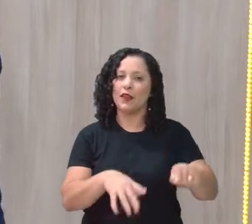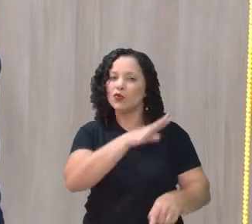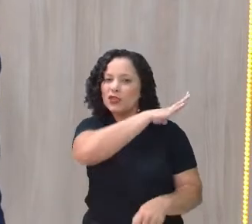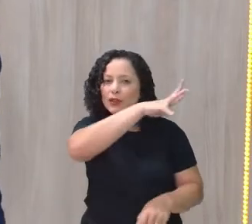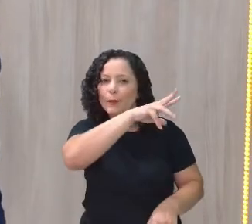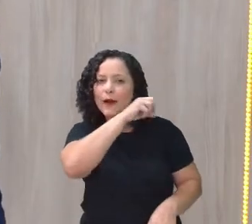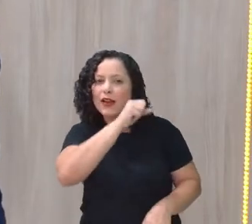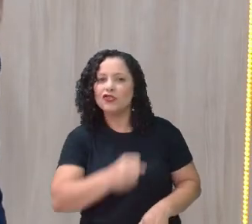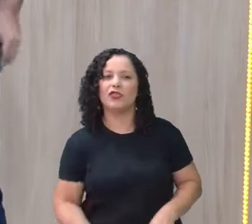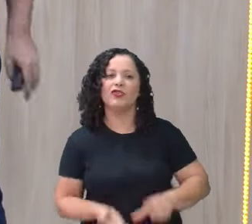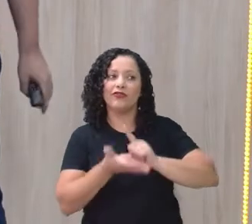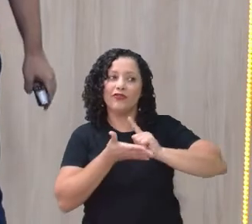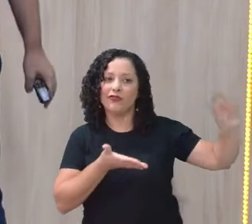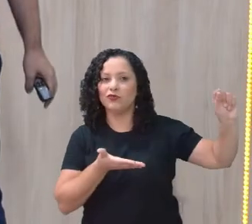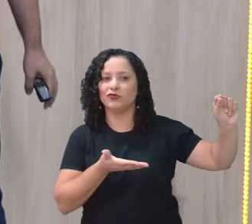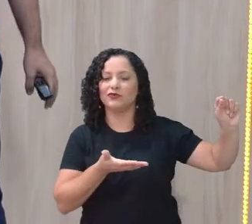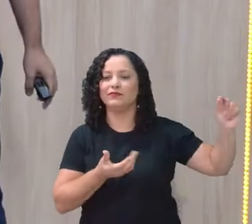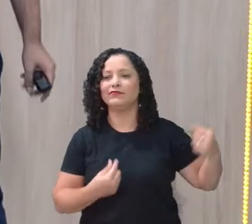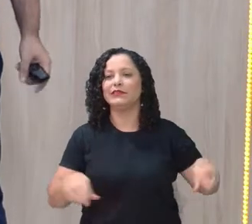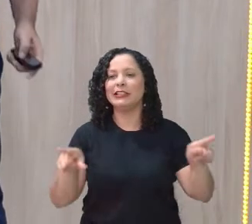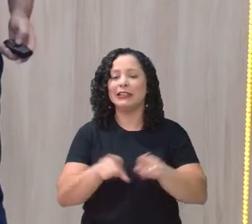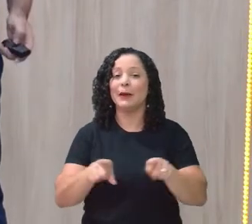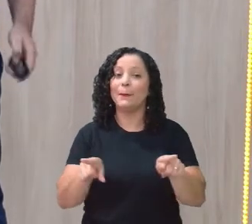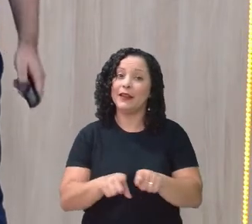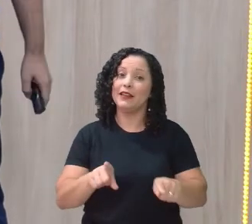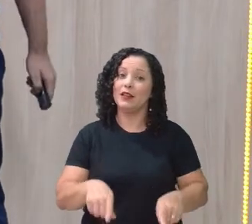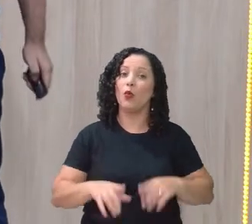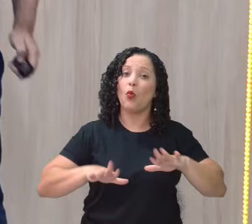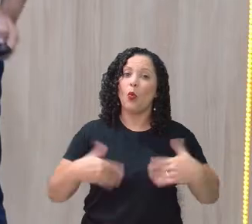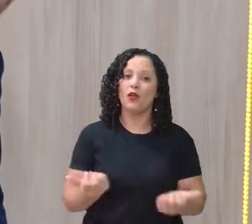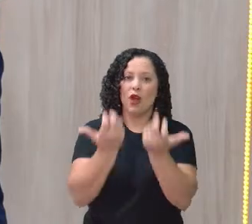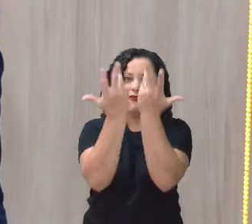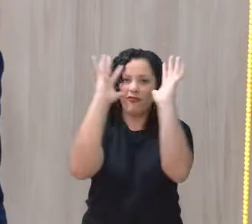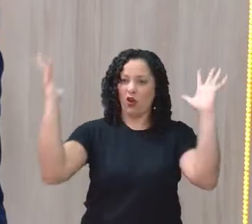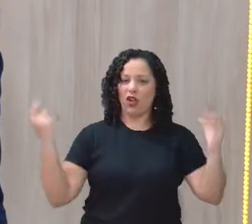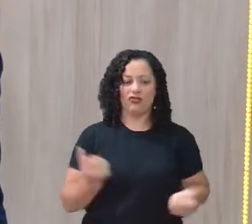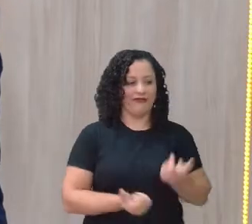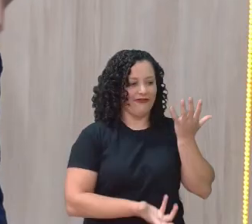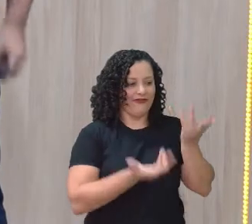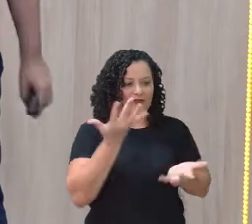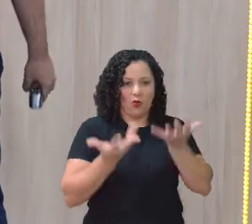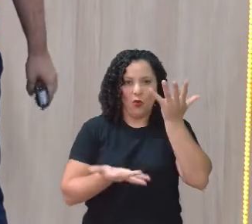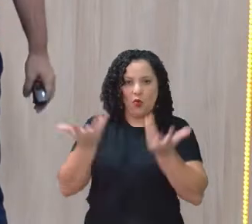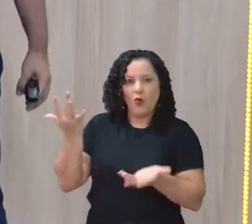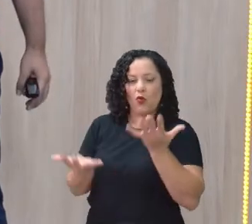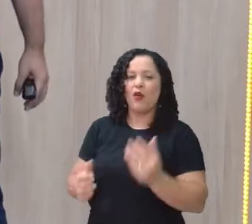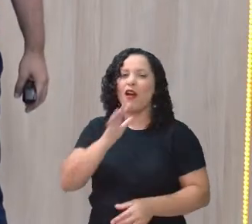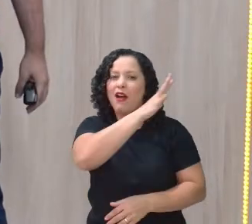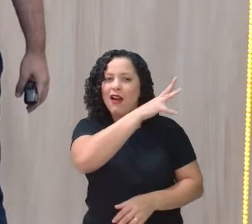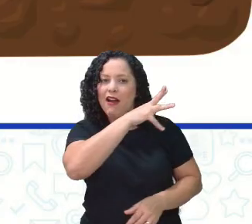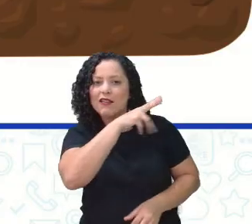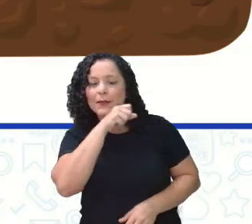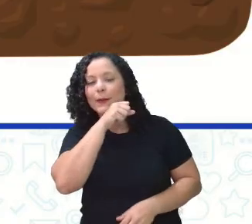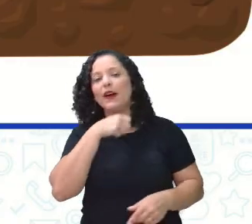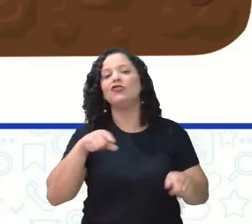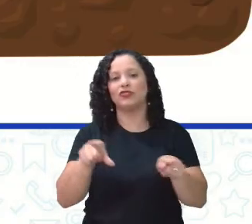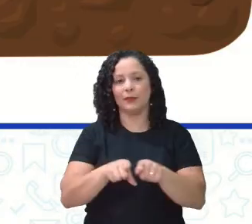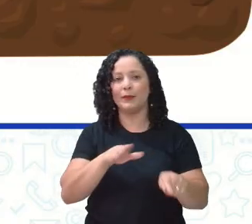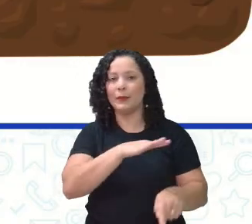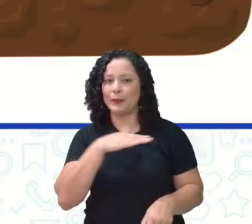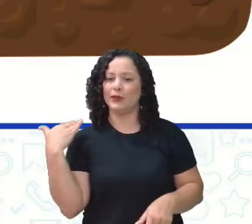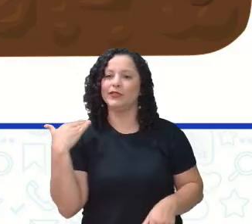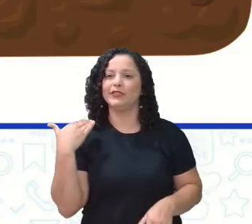espaço. E também nas queimadas, muitos animais vão também ali sofrendo, né? Olha aqui também outra para você anotar, ó,